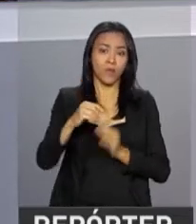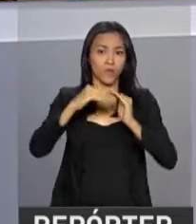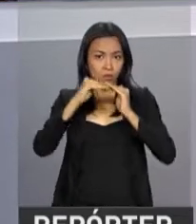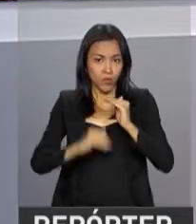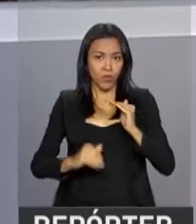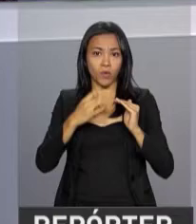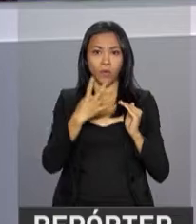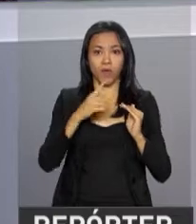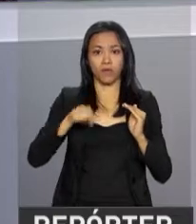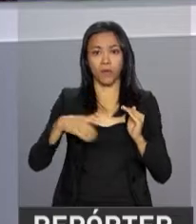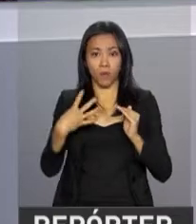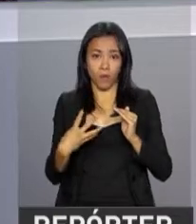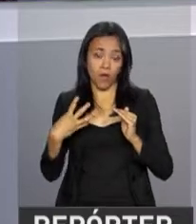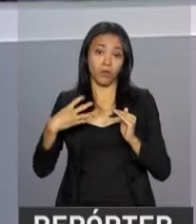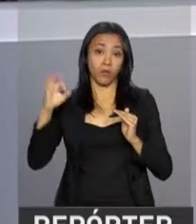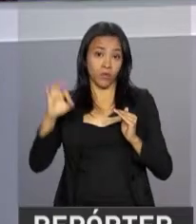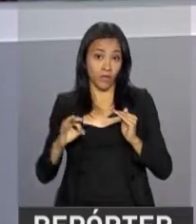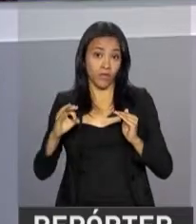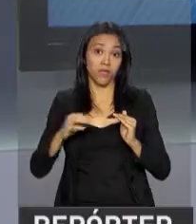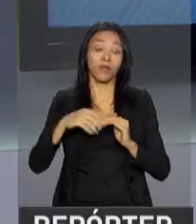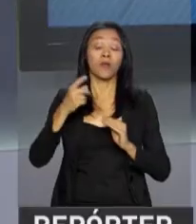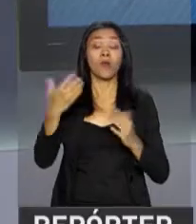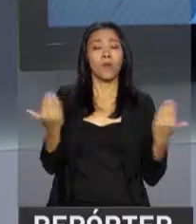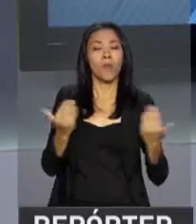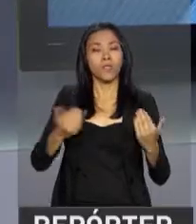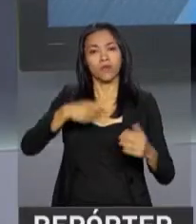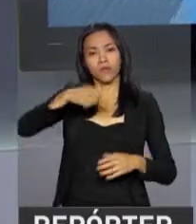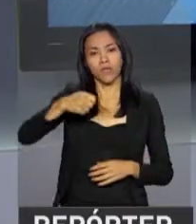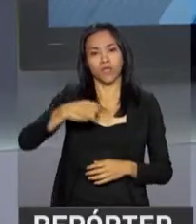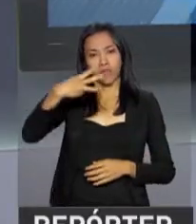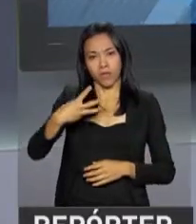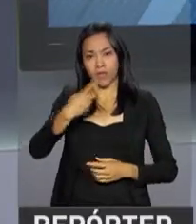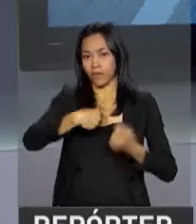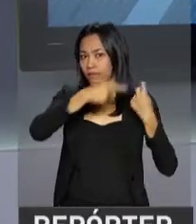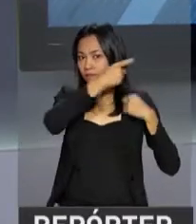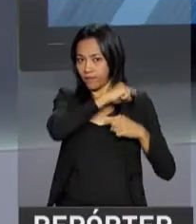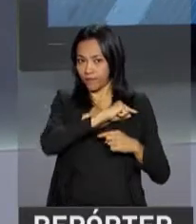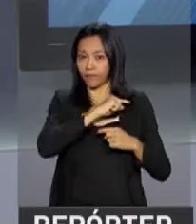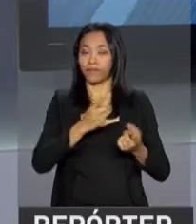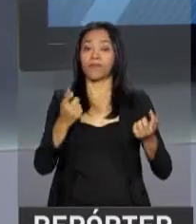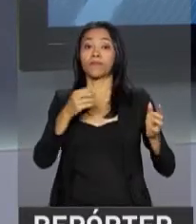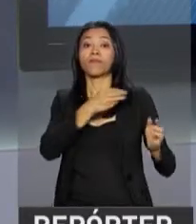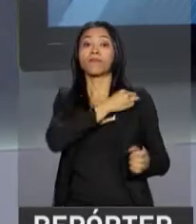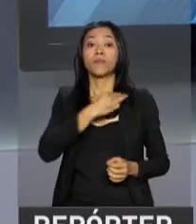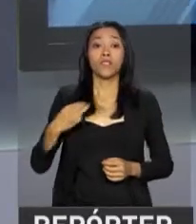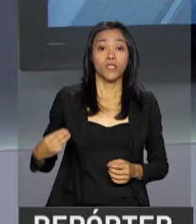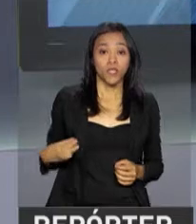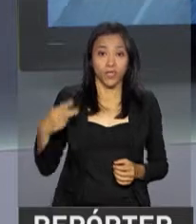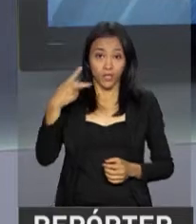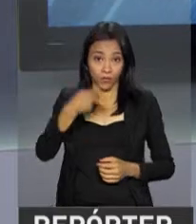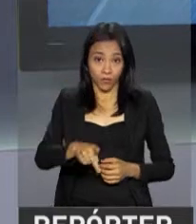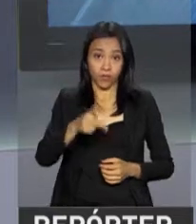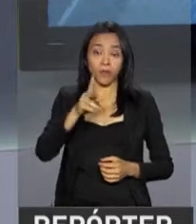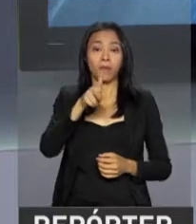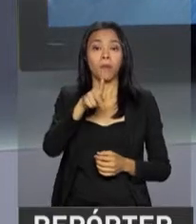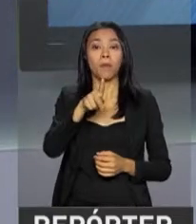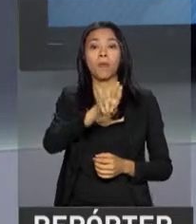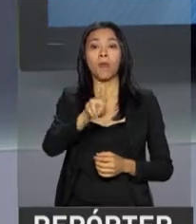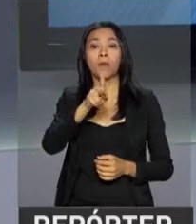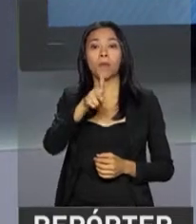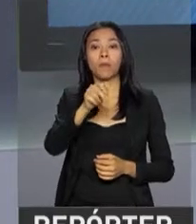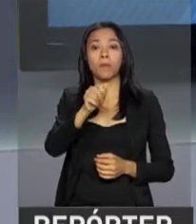em comparação com o trimestre anterior o ministro da casa civil eliseu padilha apresentou resultados do programa